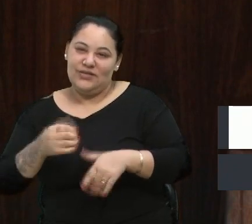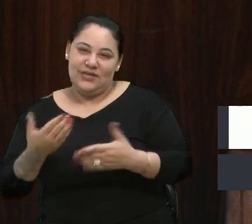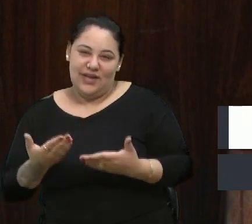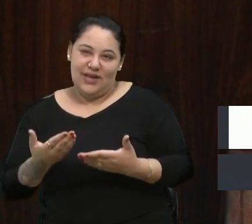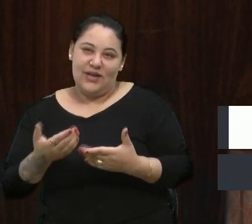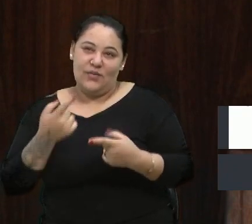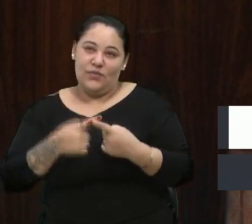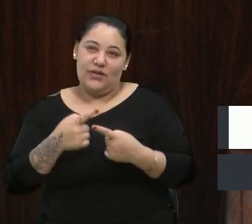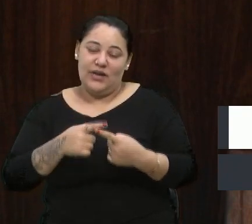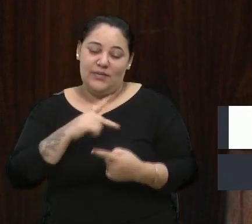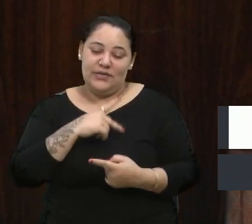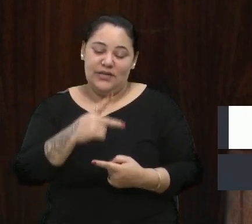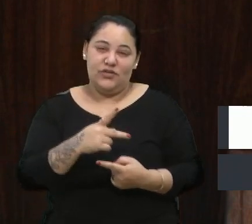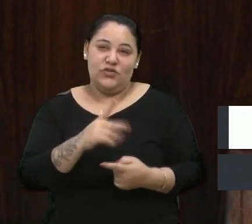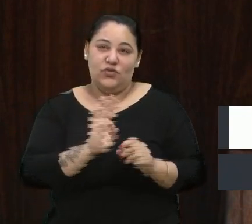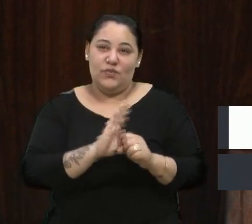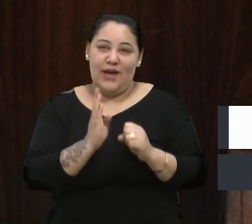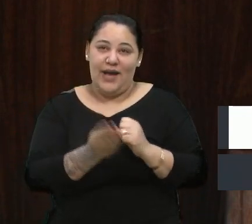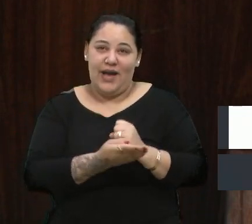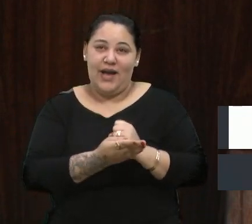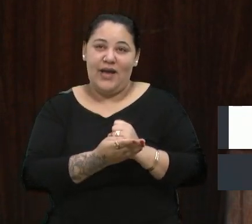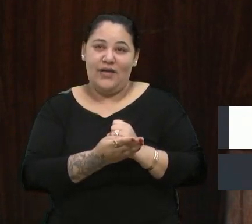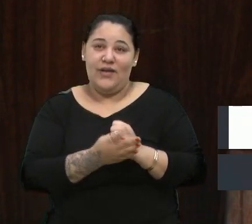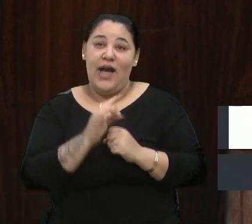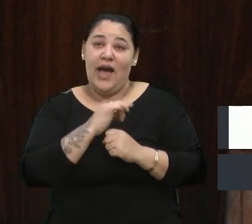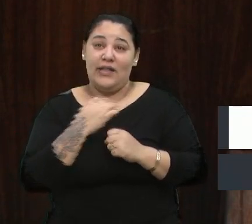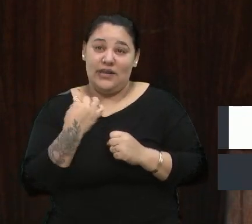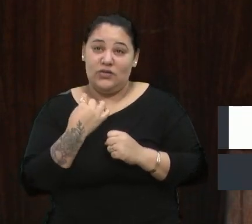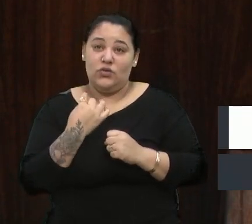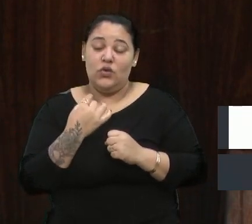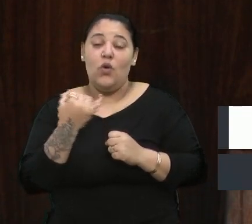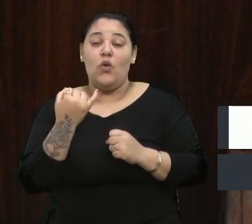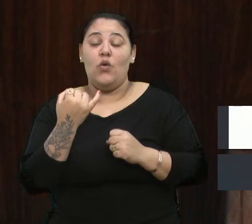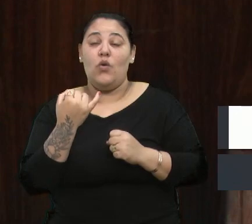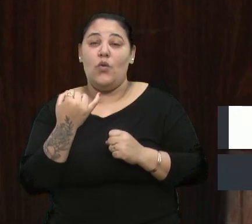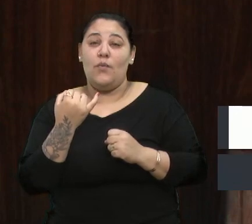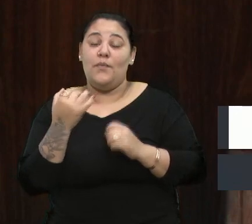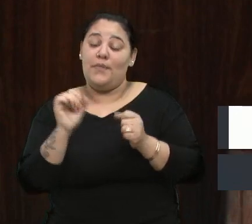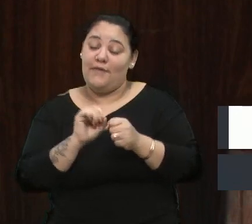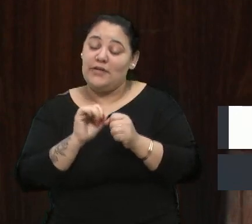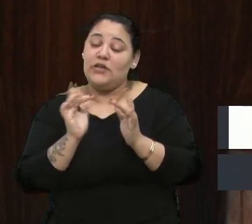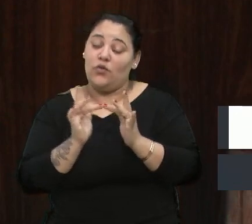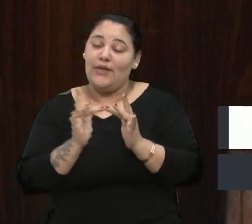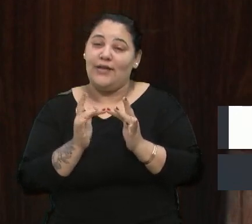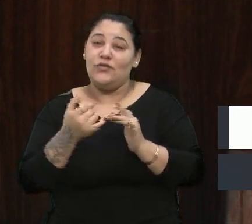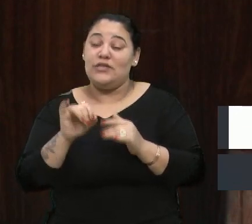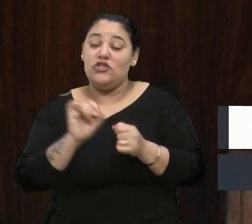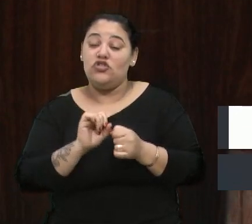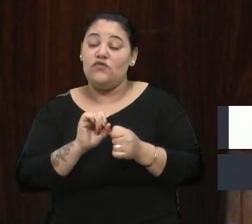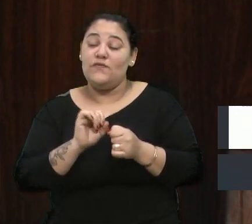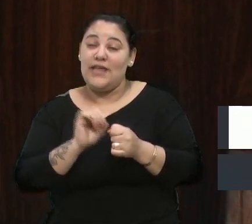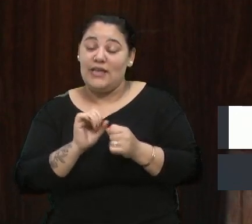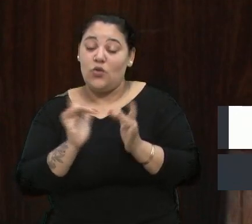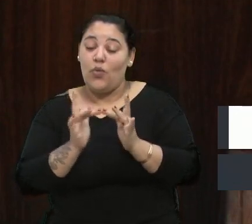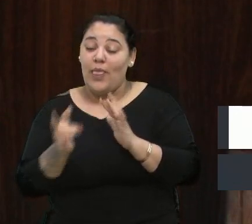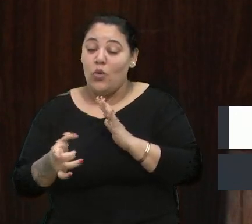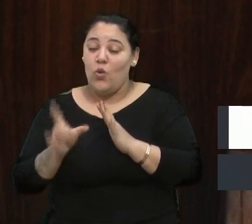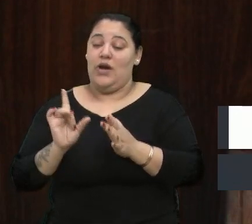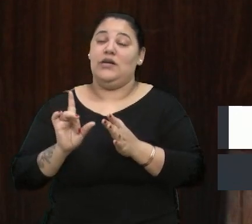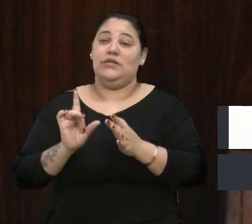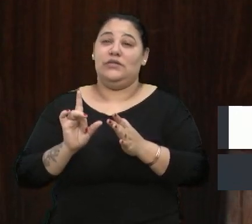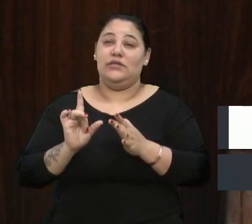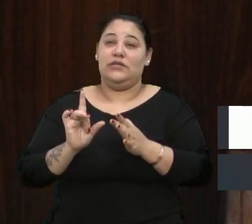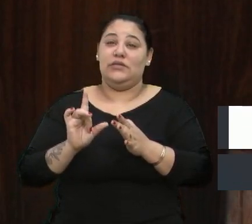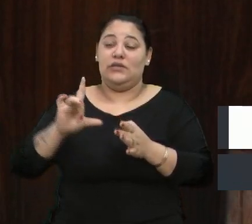presidente do bairro não chegou atrasado até o senhor. Se chegasse a tempo, com certeza aquele não tinha